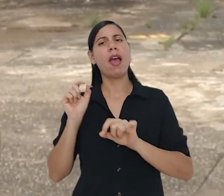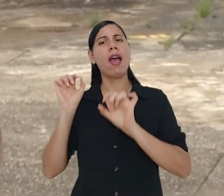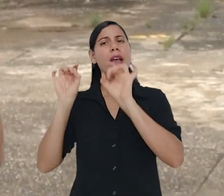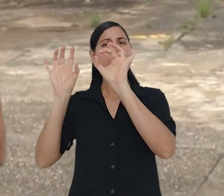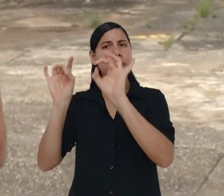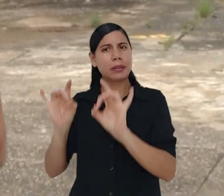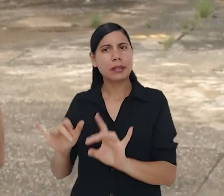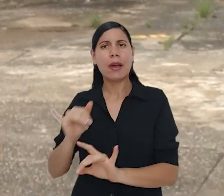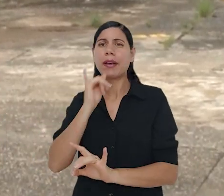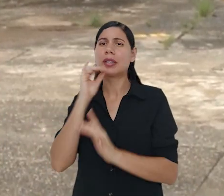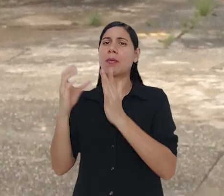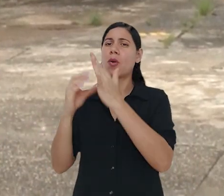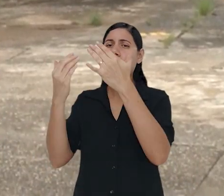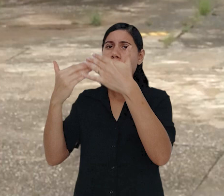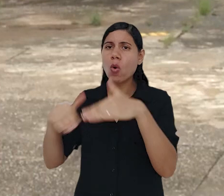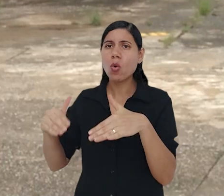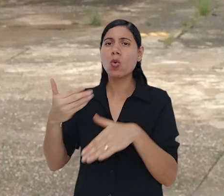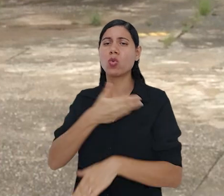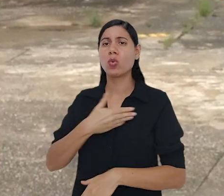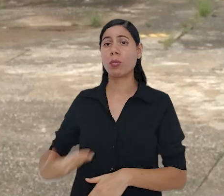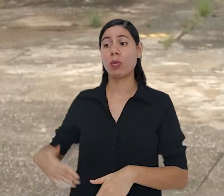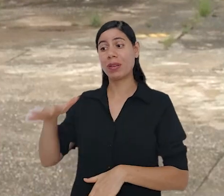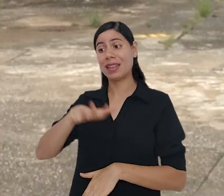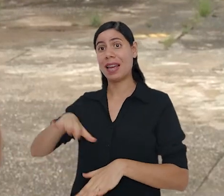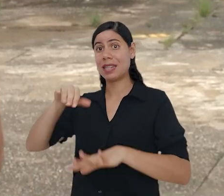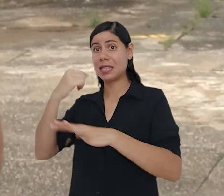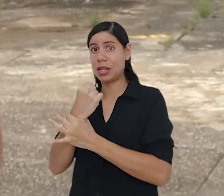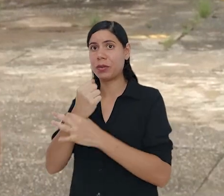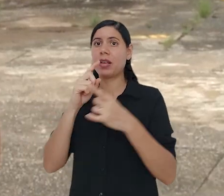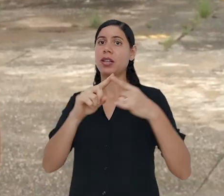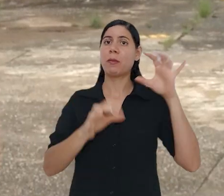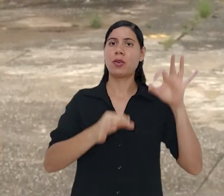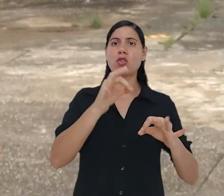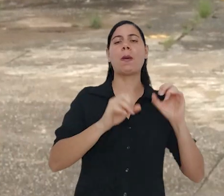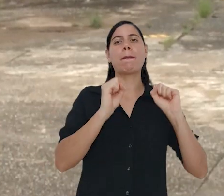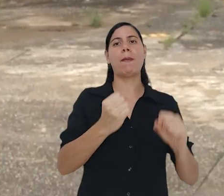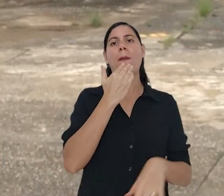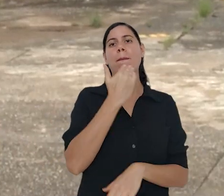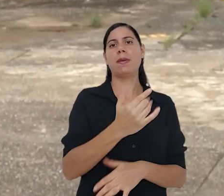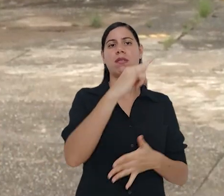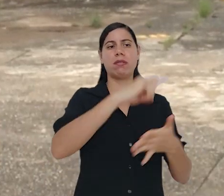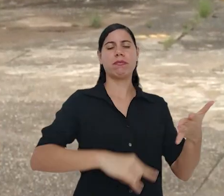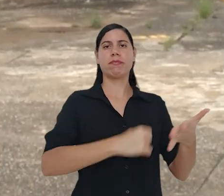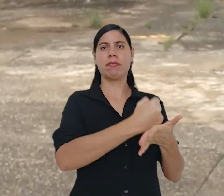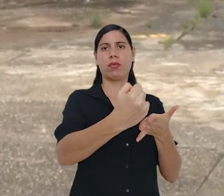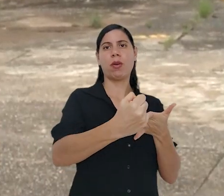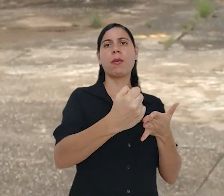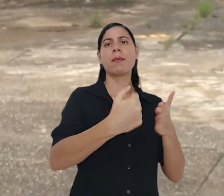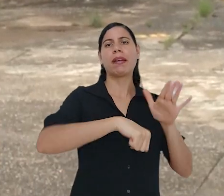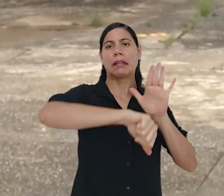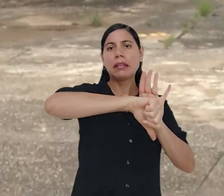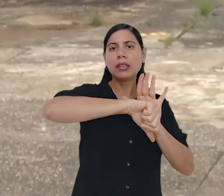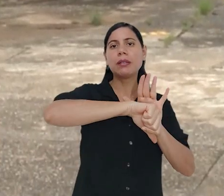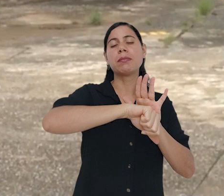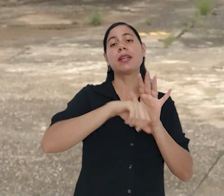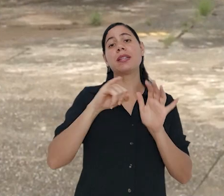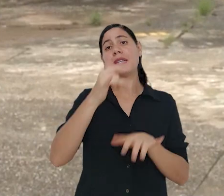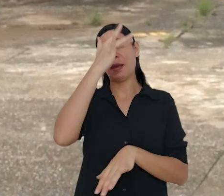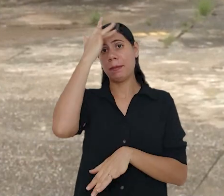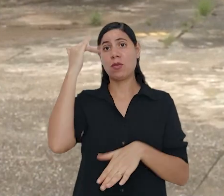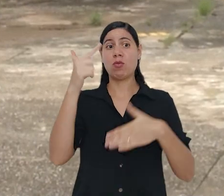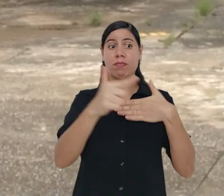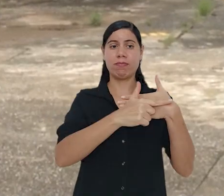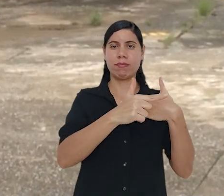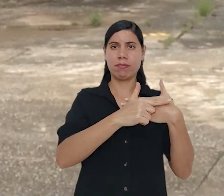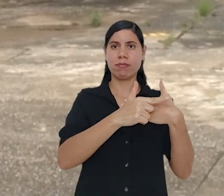públicos na área de segurança e no judiciário, por exemplo, podem solicitar a ficha. Quem se candidata a cargos cuja natureza exija